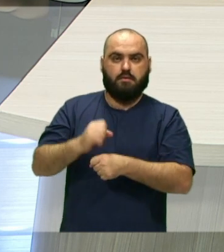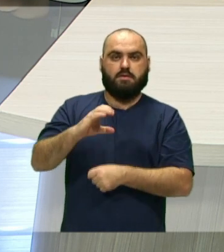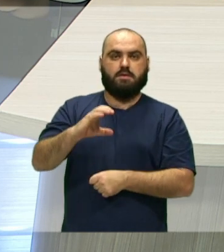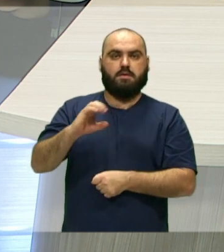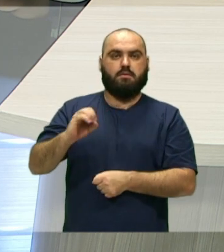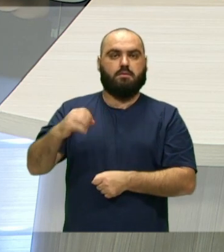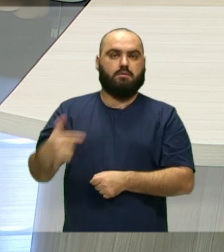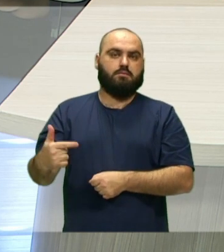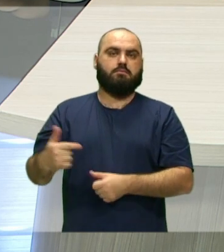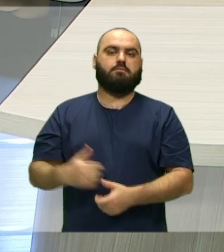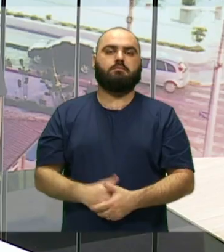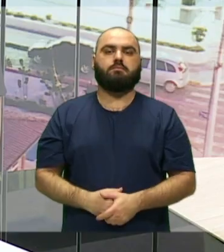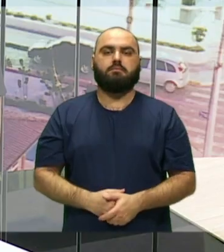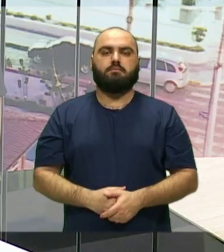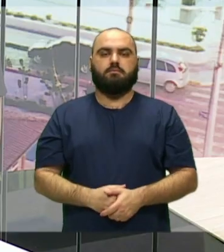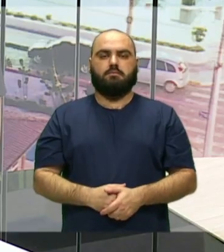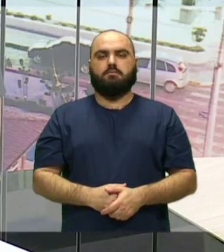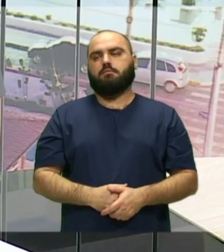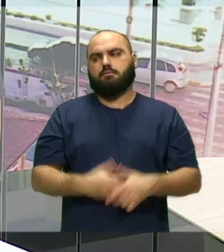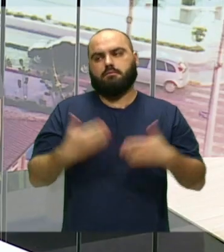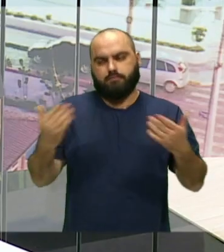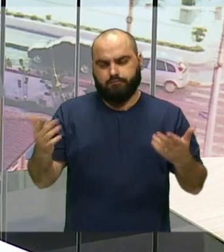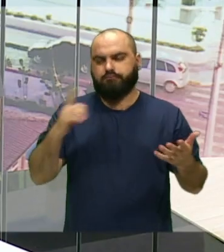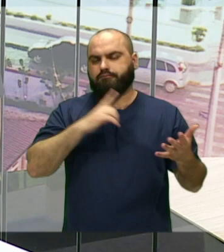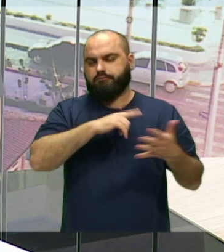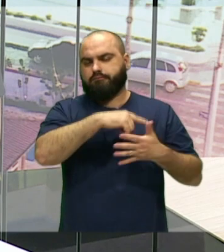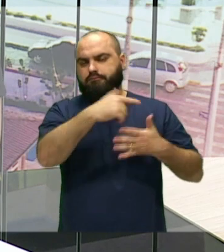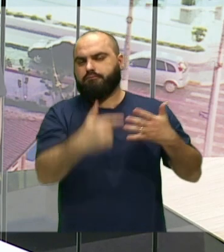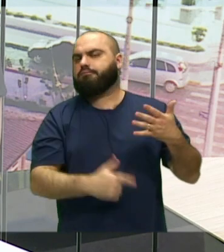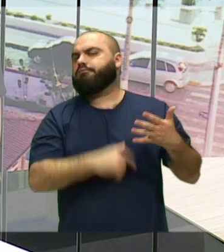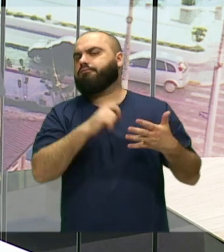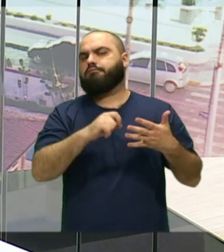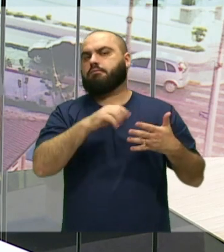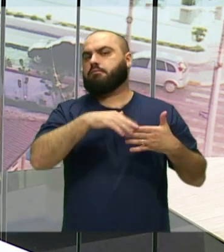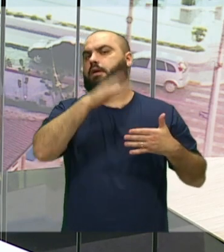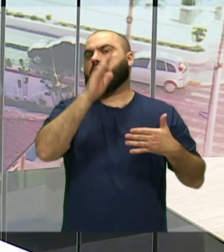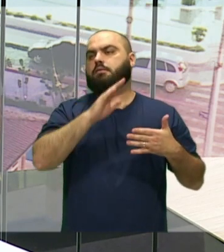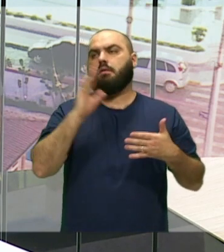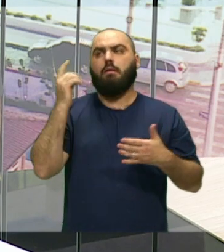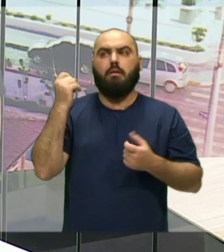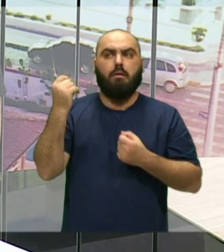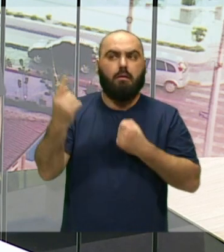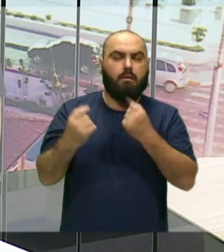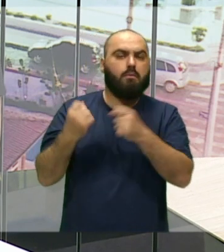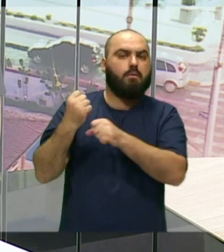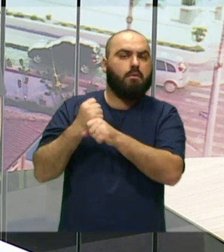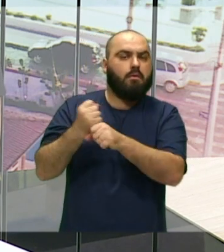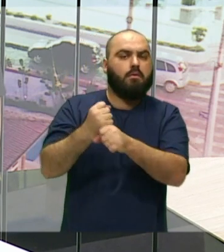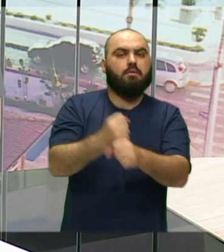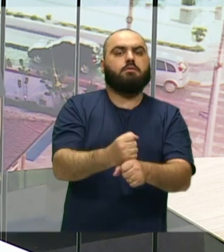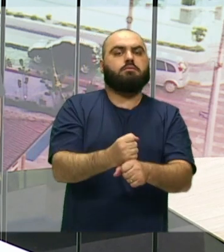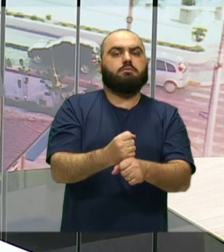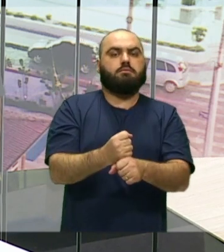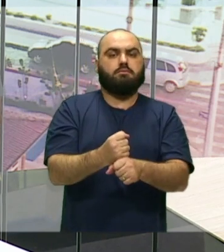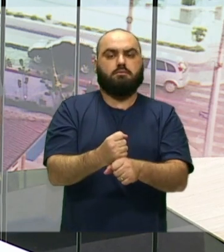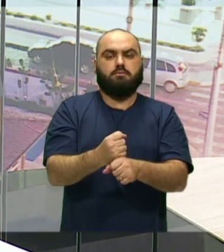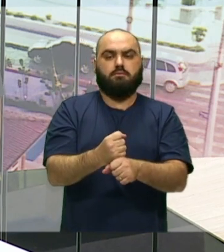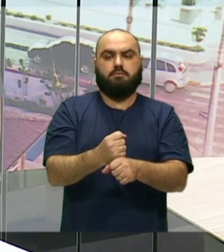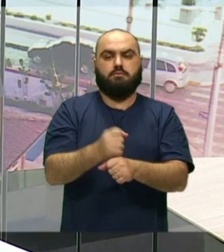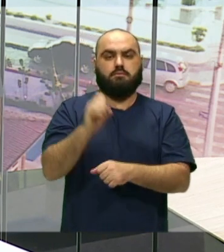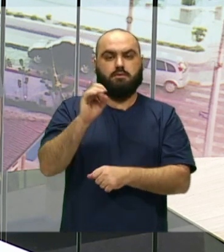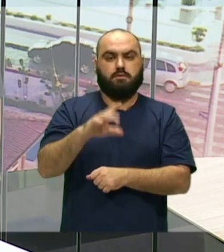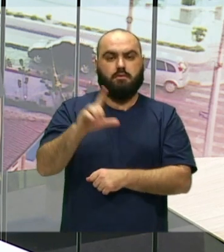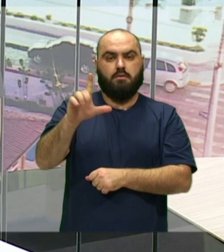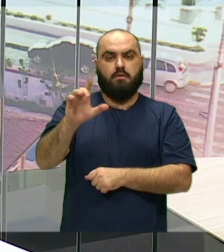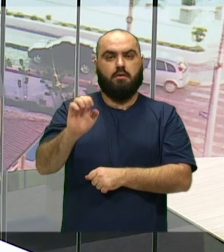da da nossa Usina E aí Claro Além disso tudo eh já alguns anos a gente só tem eh luz de